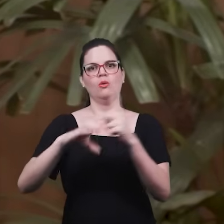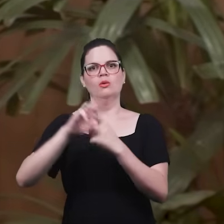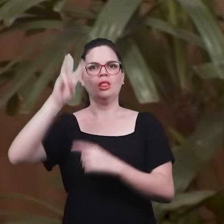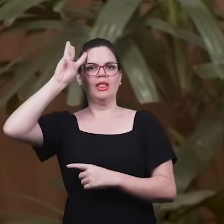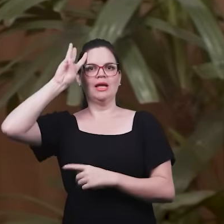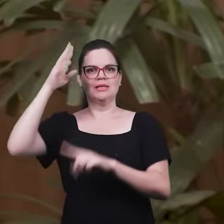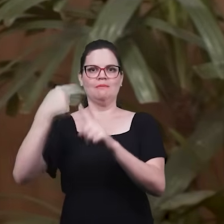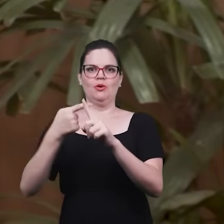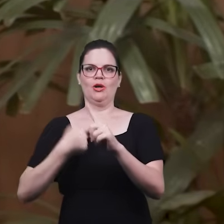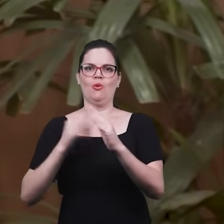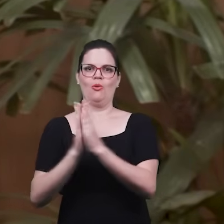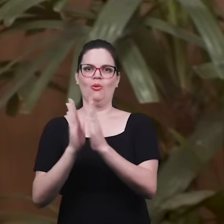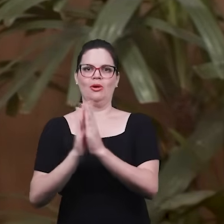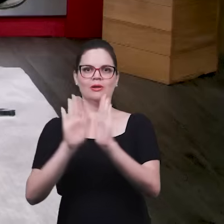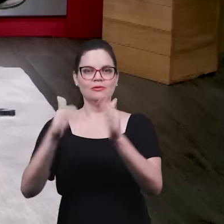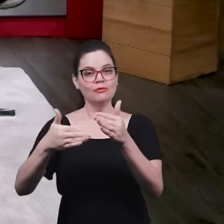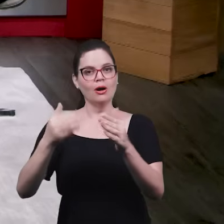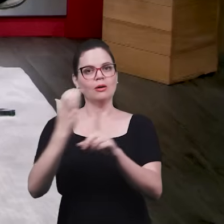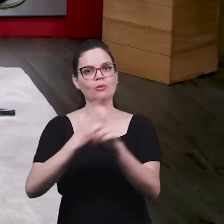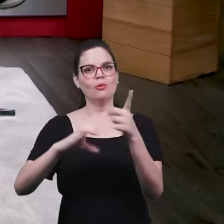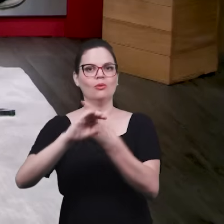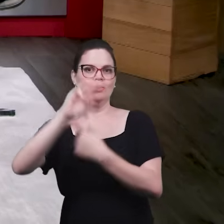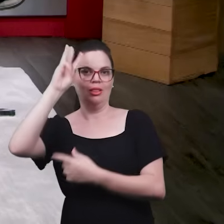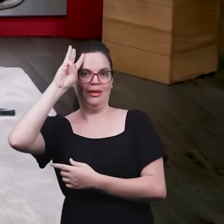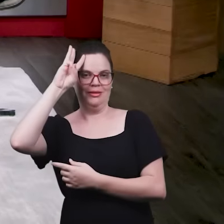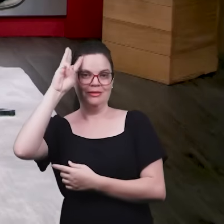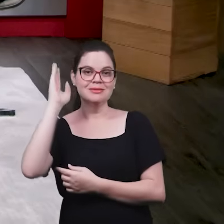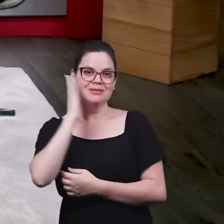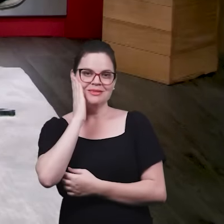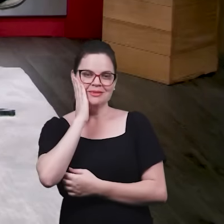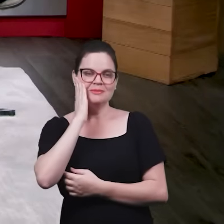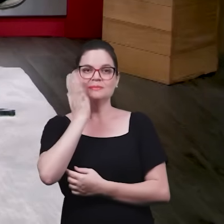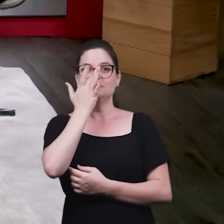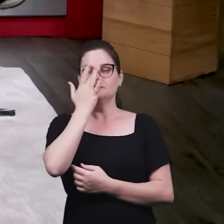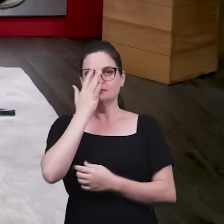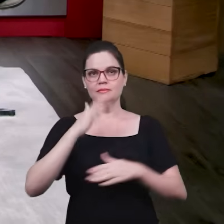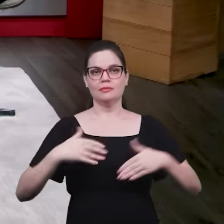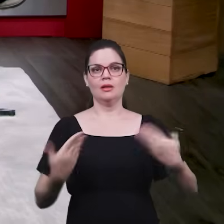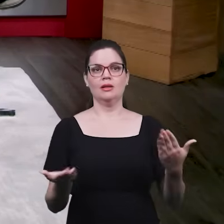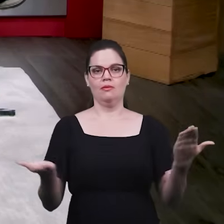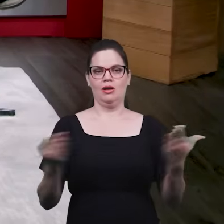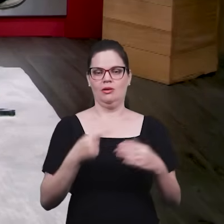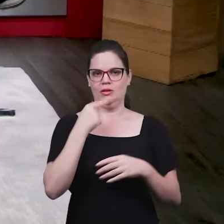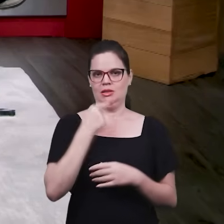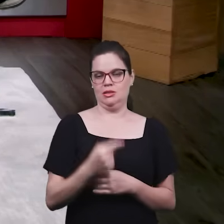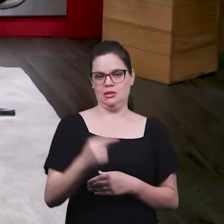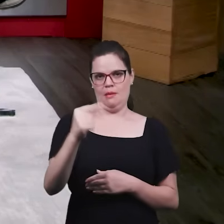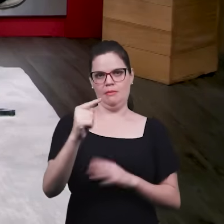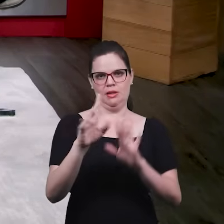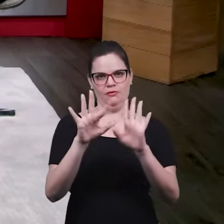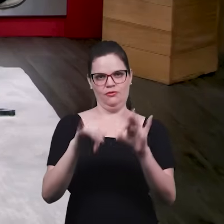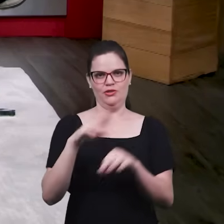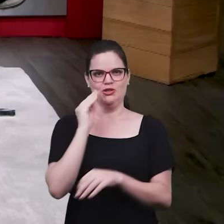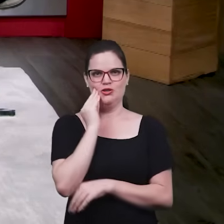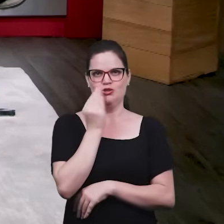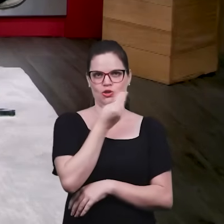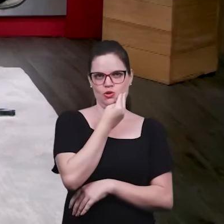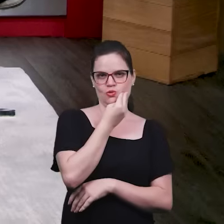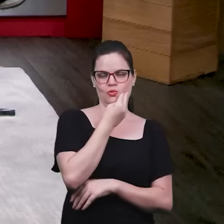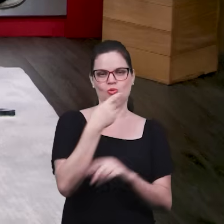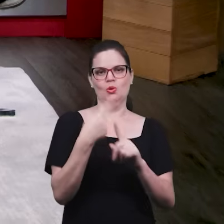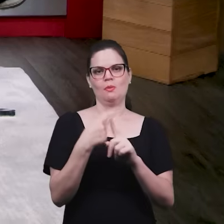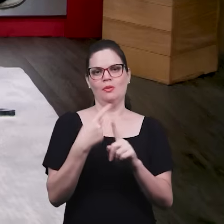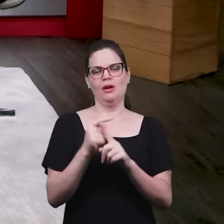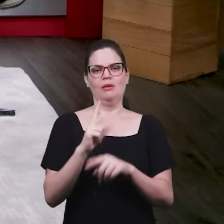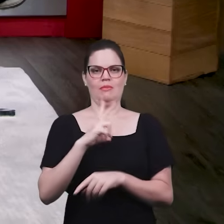outra edição finalizou, não é verdade? Isso mesmo. Nós estamos, pastor, encerrando essa semana da consagração, que é uma